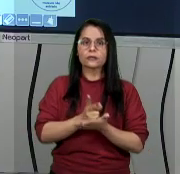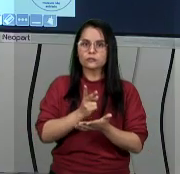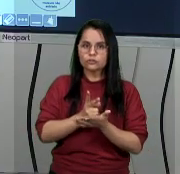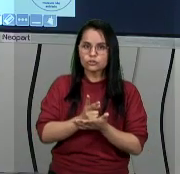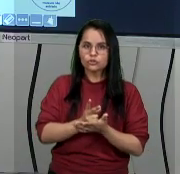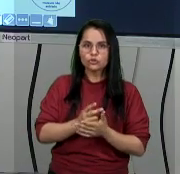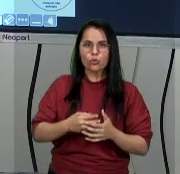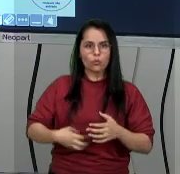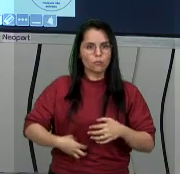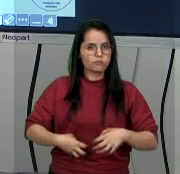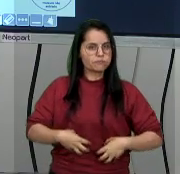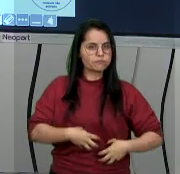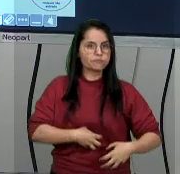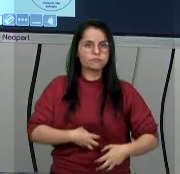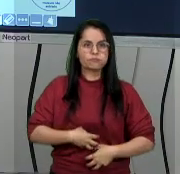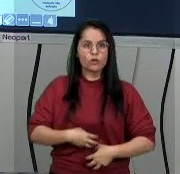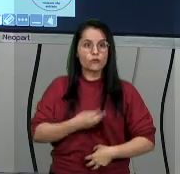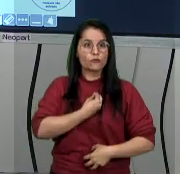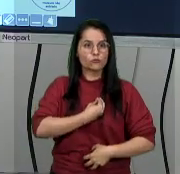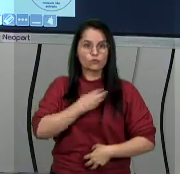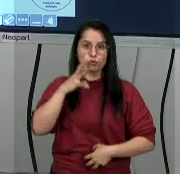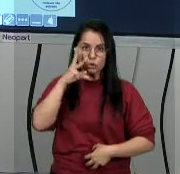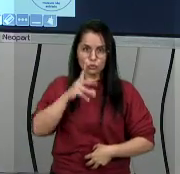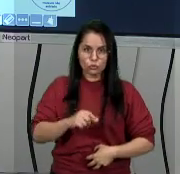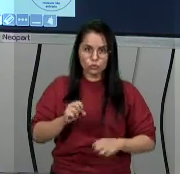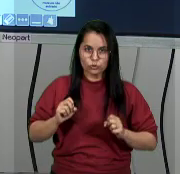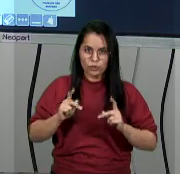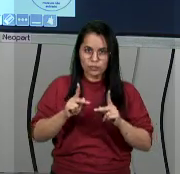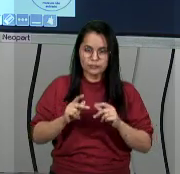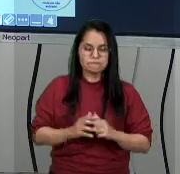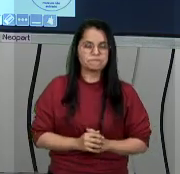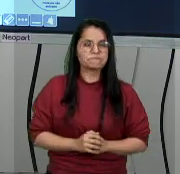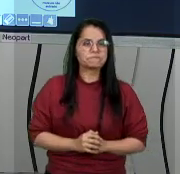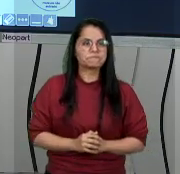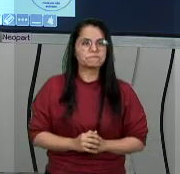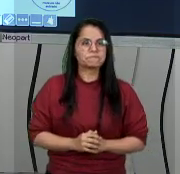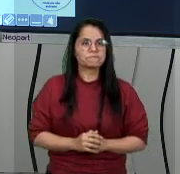internos continuam funcionando, certo? Então, vamos lá.